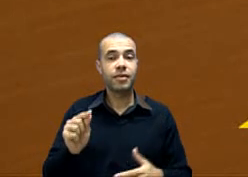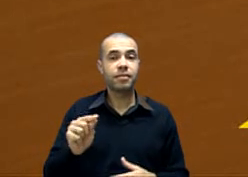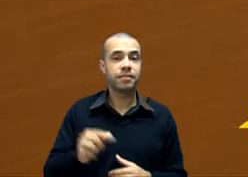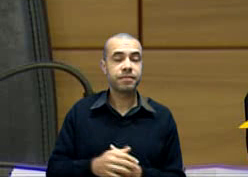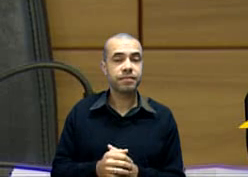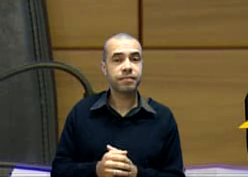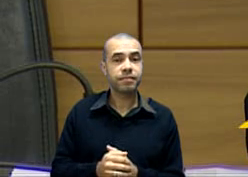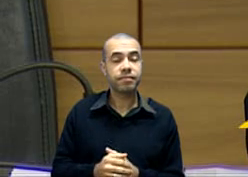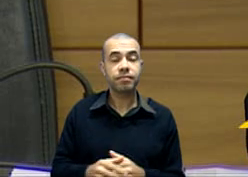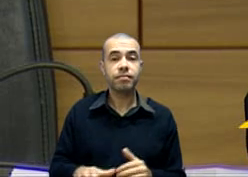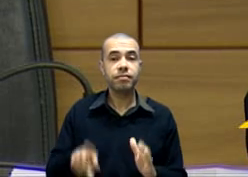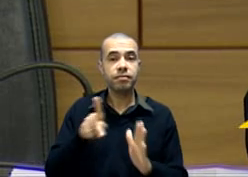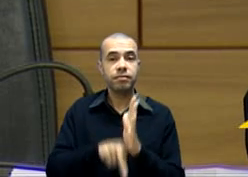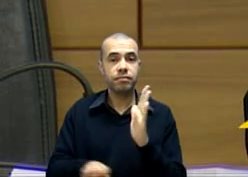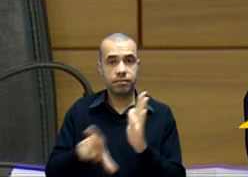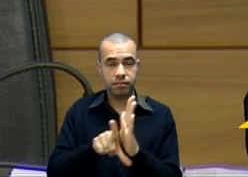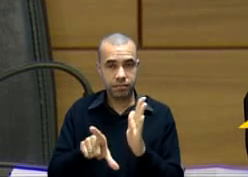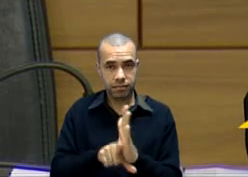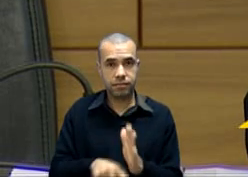Projeto de lei